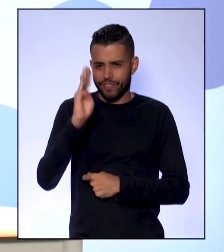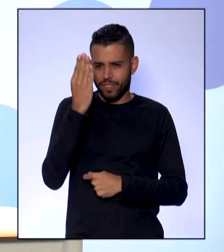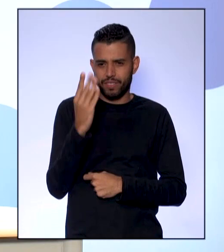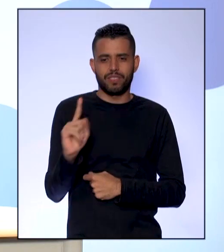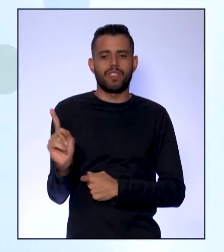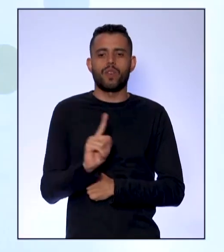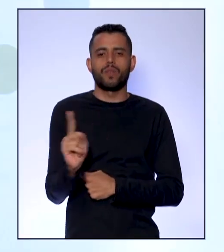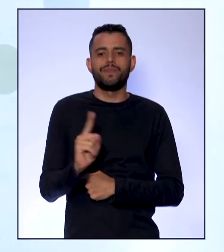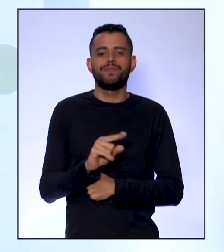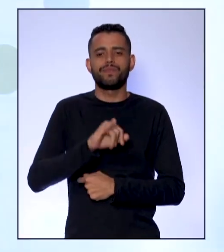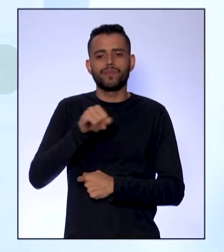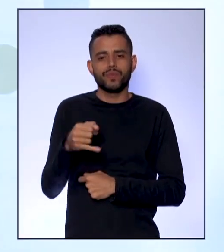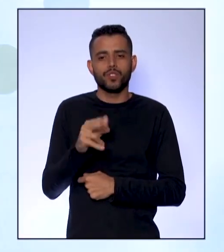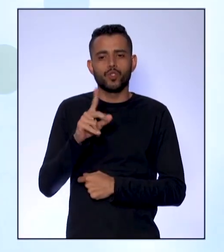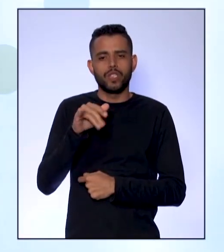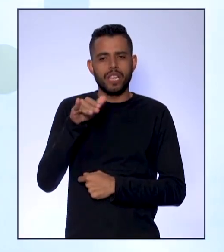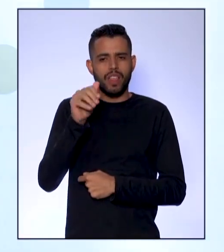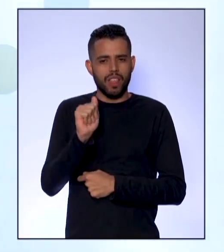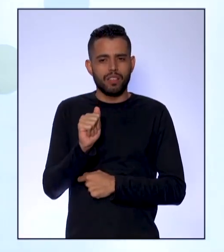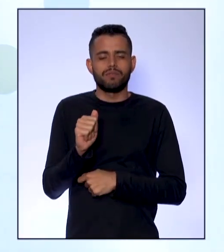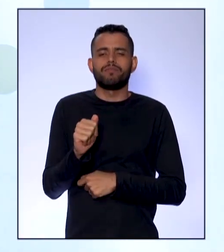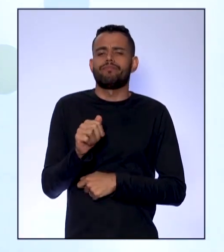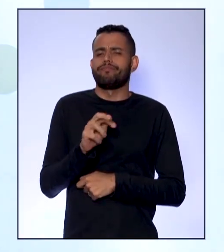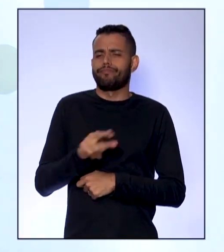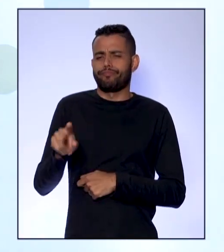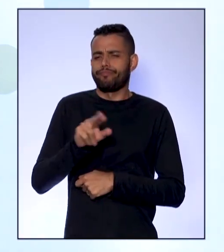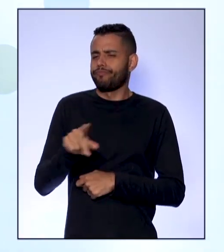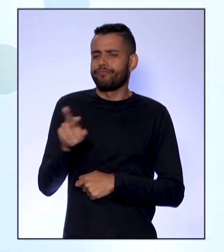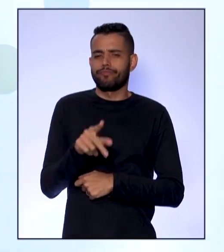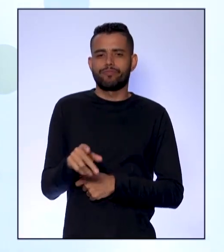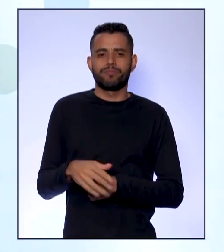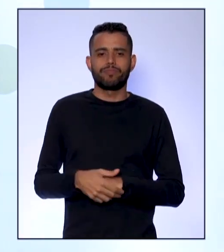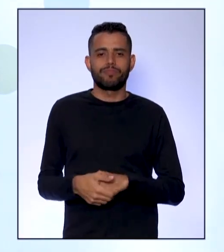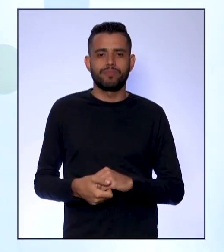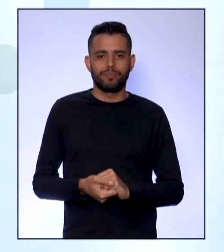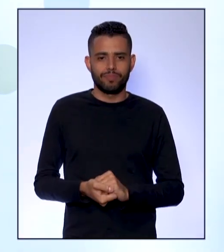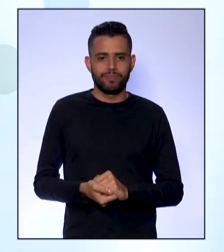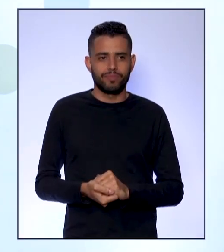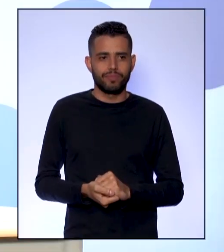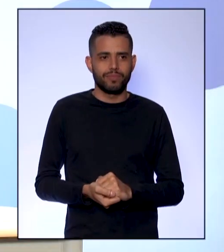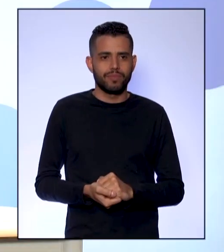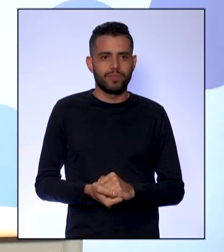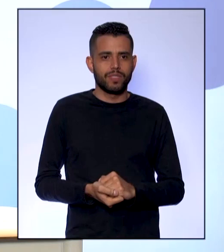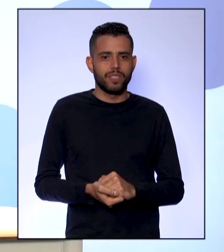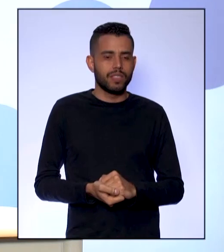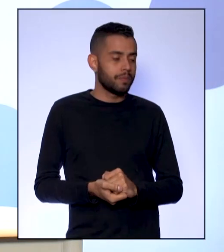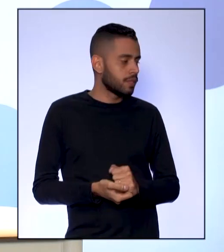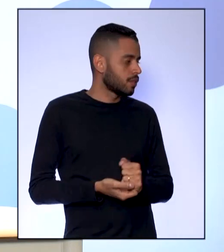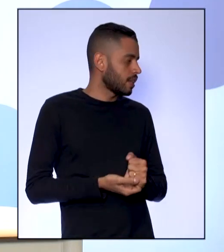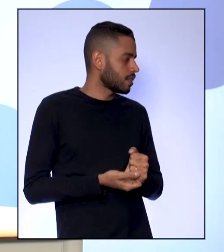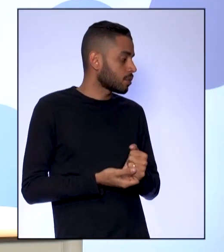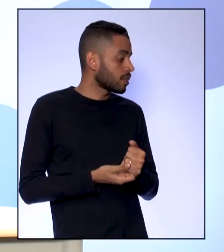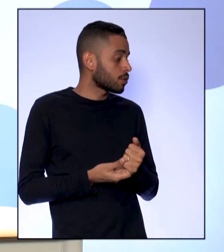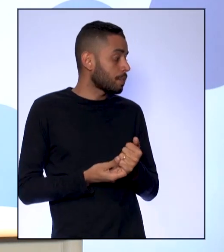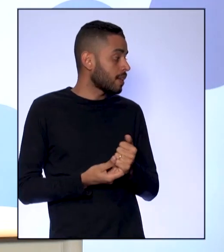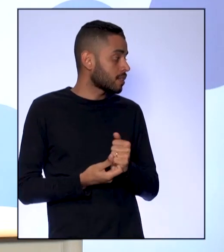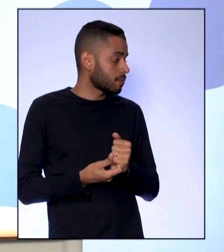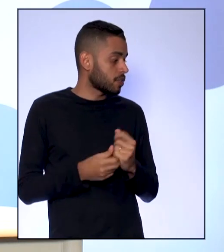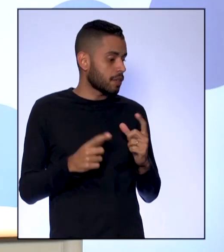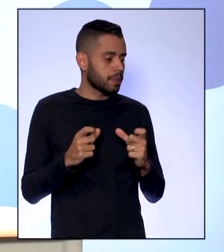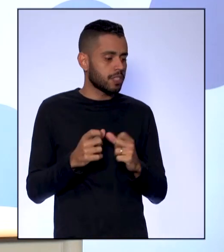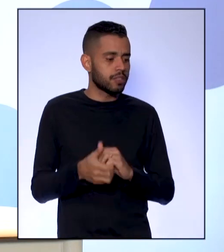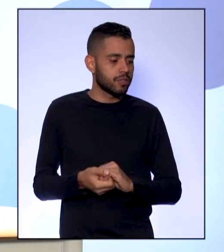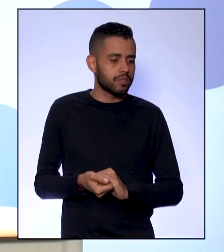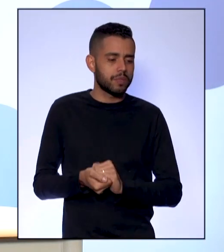também não. Juliana também não é fake news. Somos todos aqui, na verdade, na realidade, entendeu? Vamos lá. Quem compartilha fake